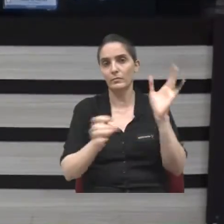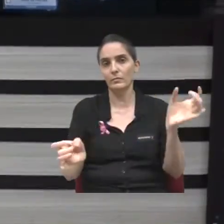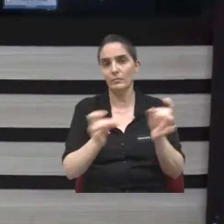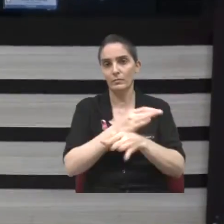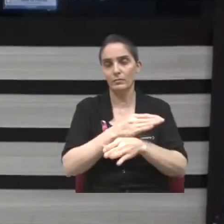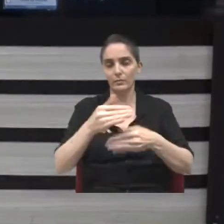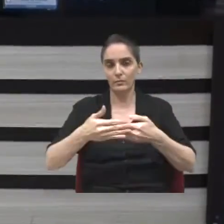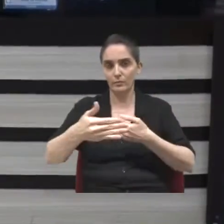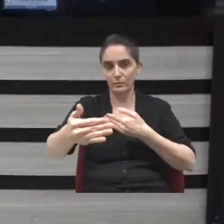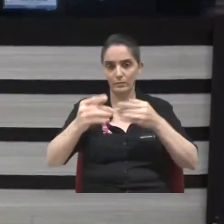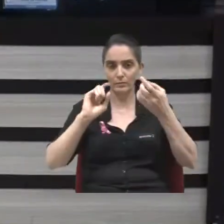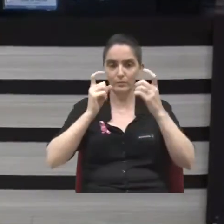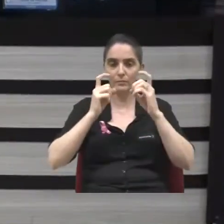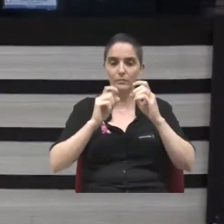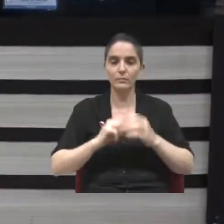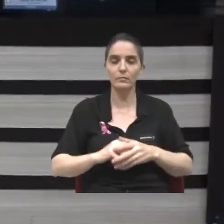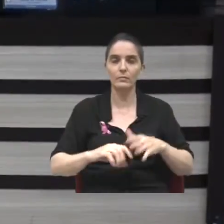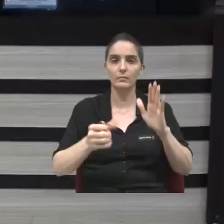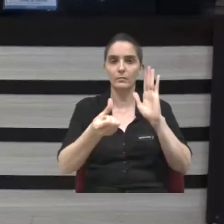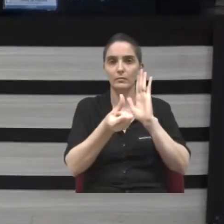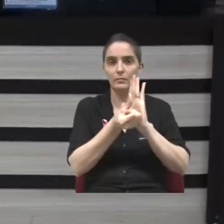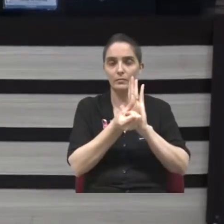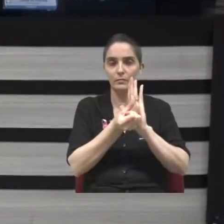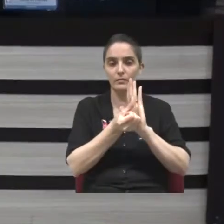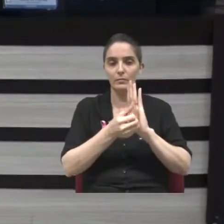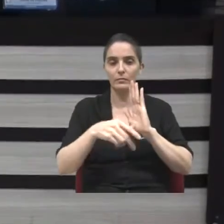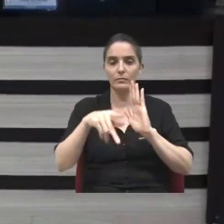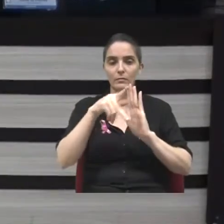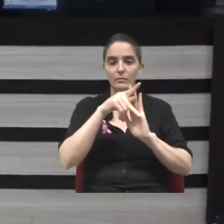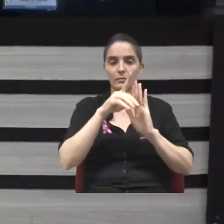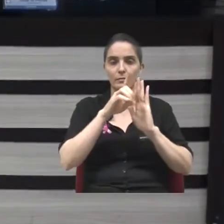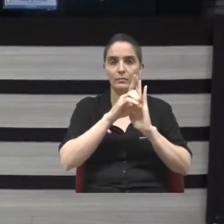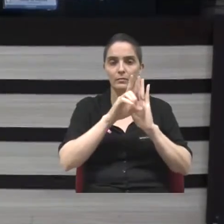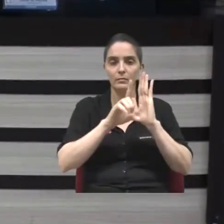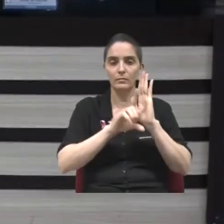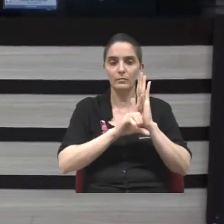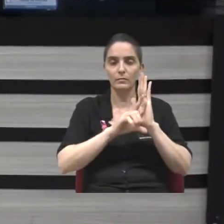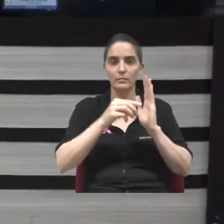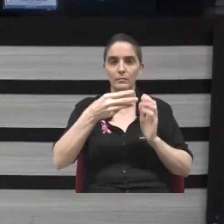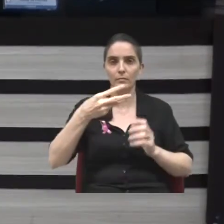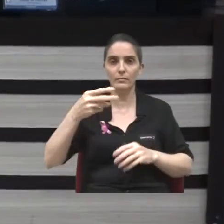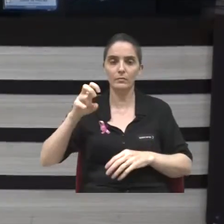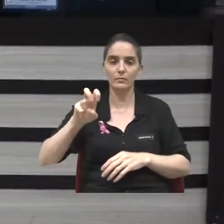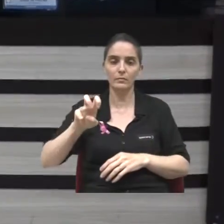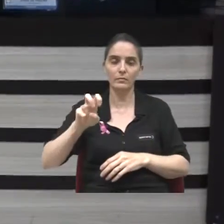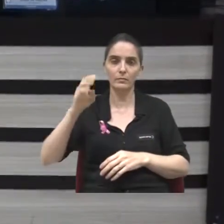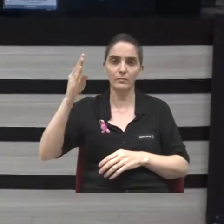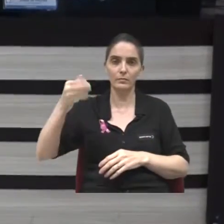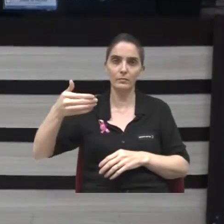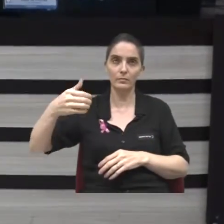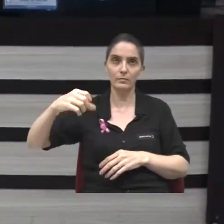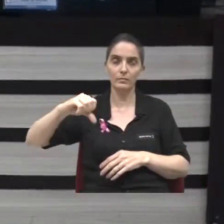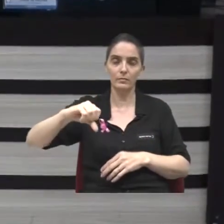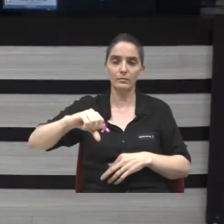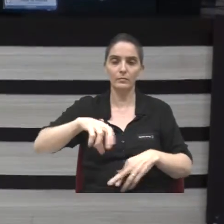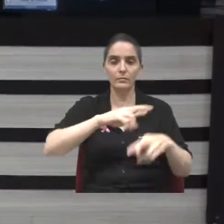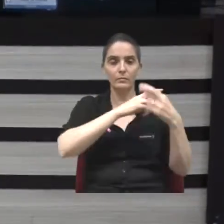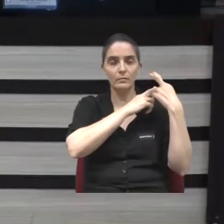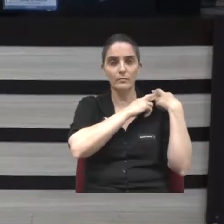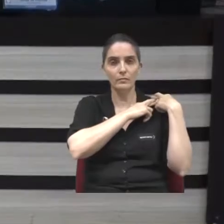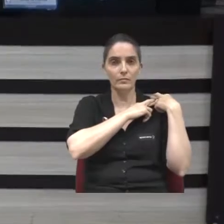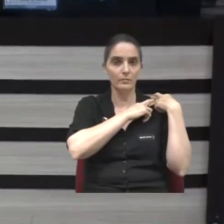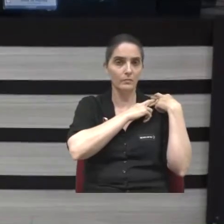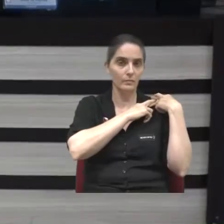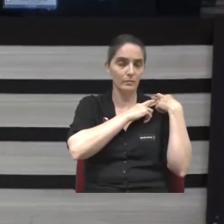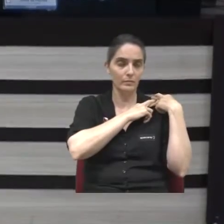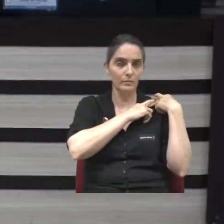pauta. Item 6º da pauta. Projeto de decreto legislativo número 35/19, de